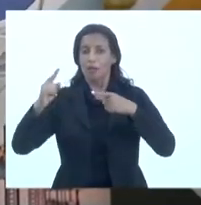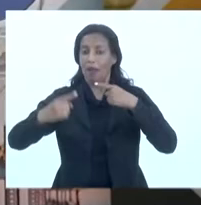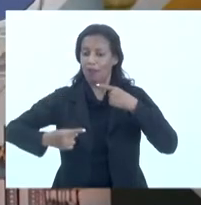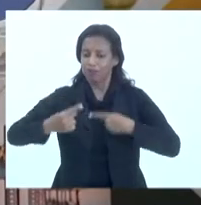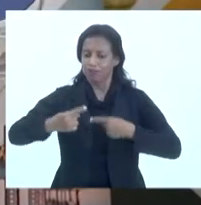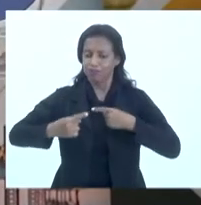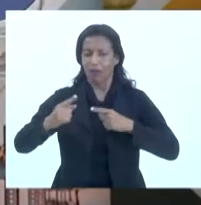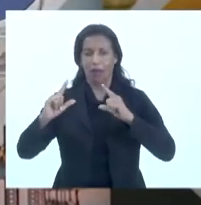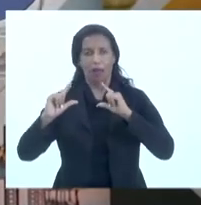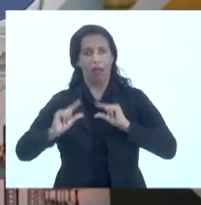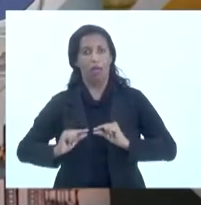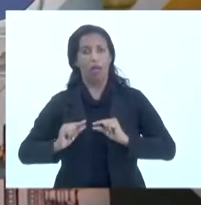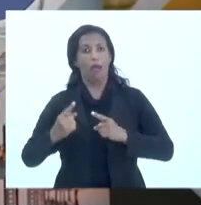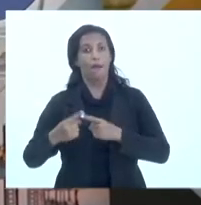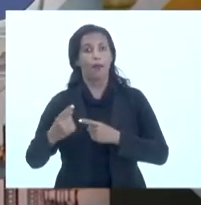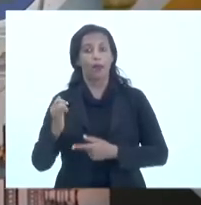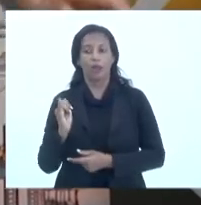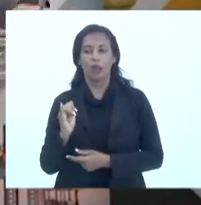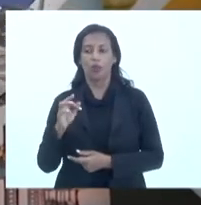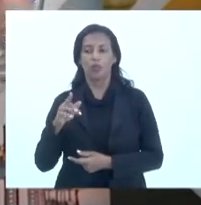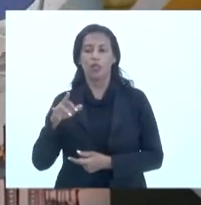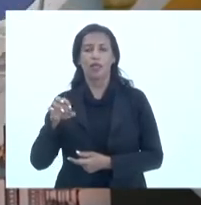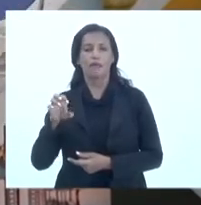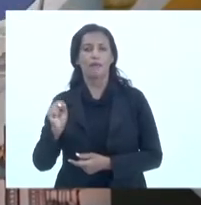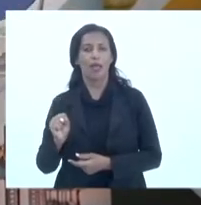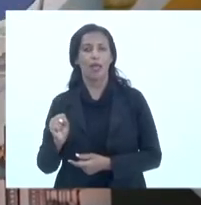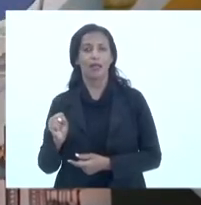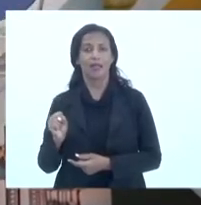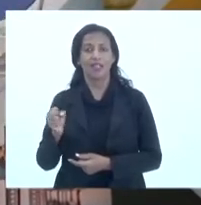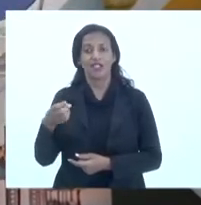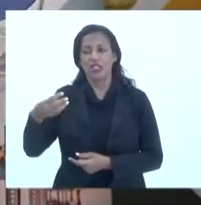nosso. Porque o ICMS dele é de 3%, o nosso é de